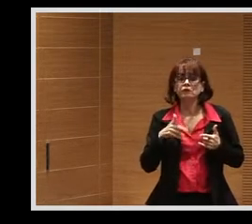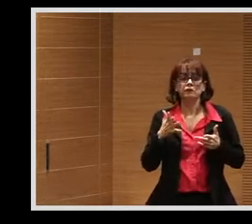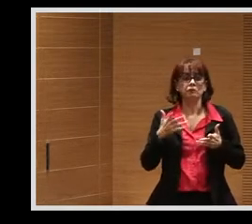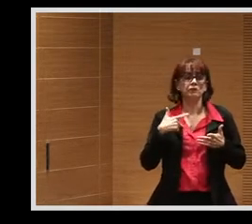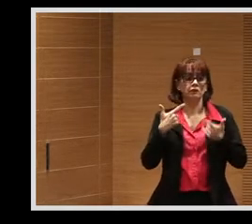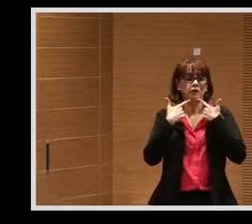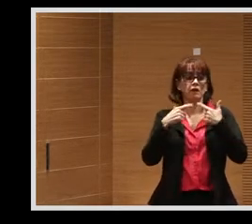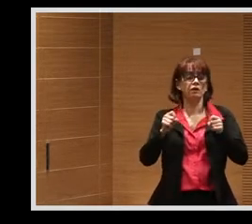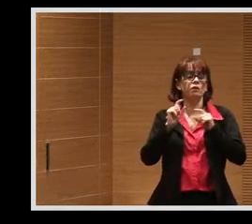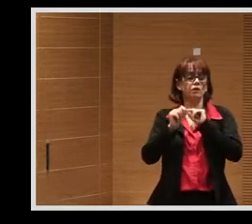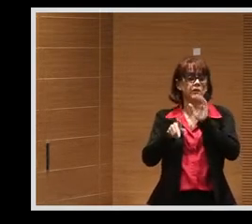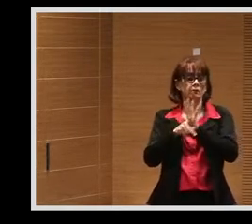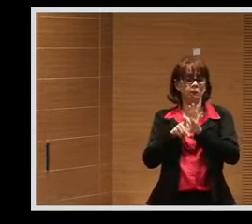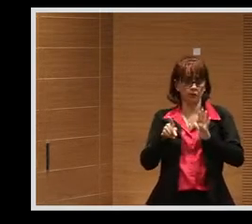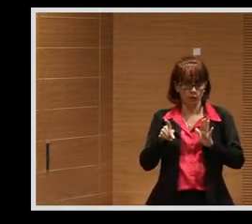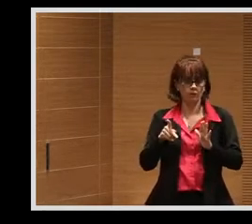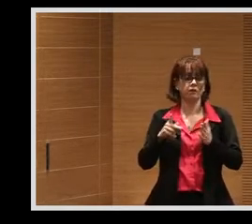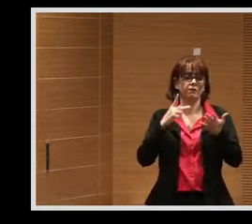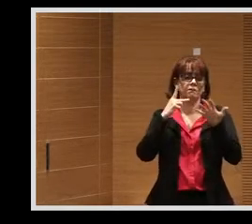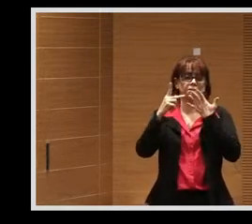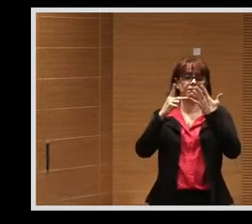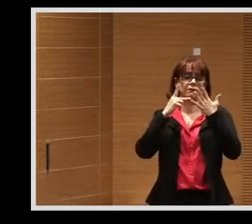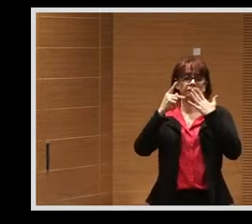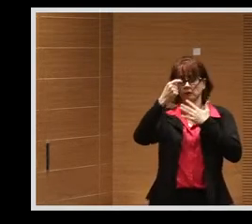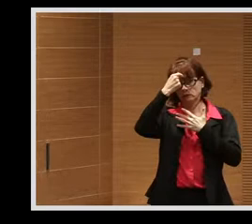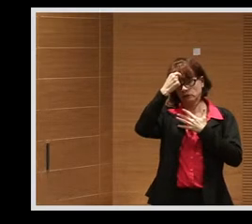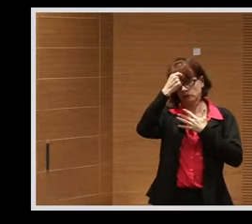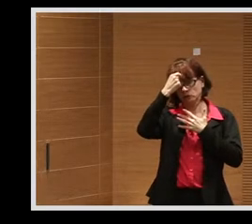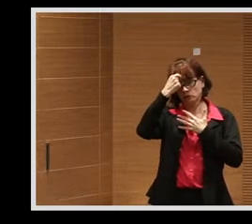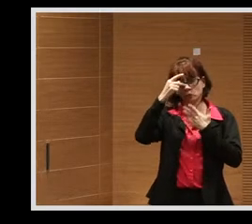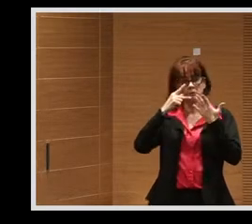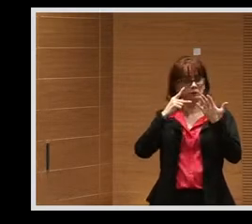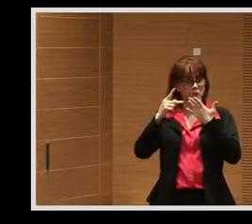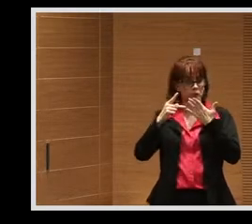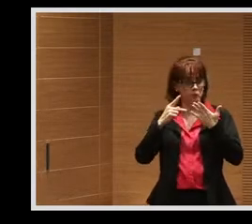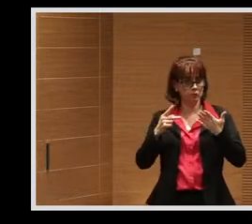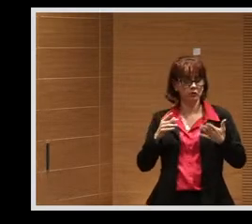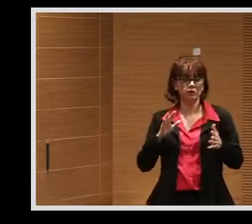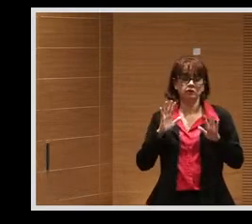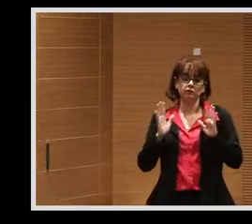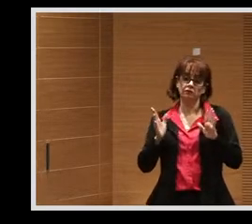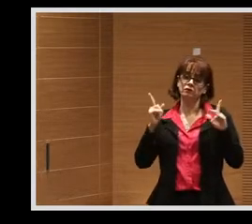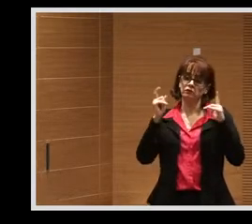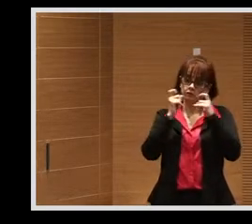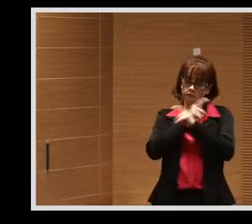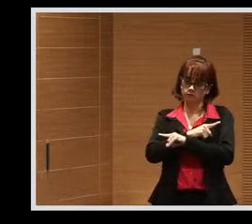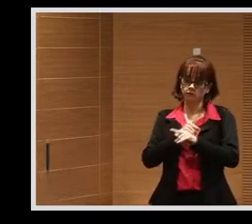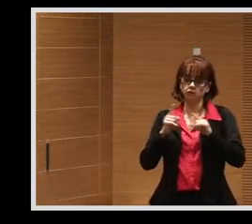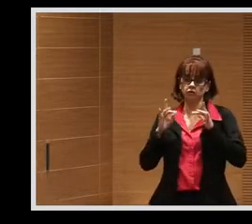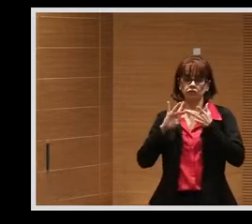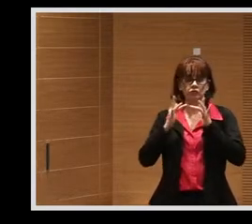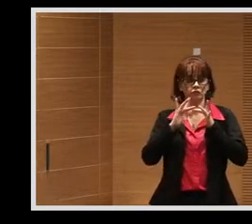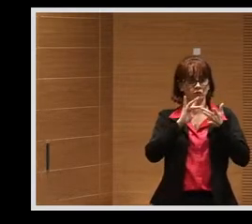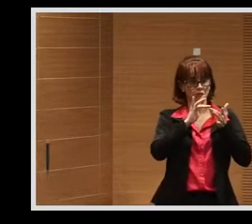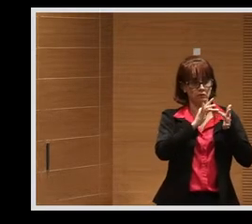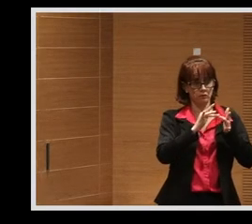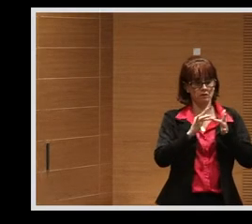ou codificar os sintomas para a gente poder se autorizar. O quanto tem sido isso difícil nas redes, no convívio diário das redes,